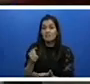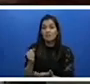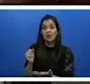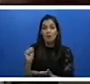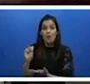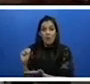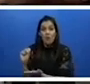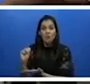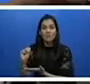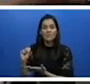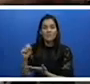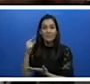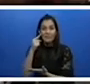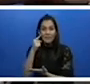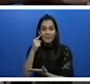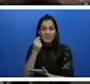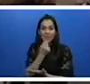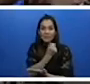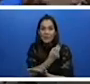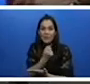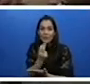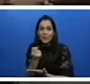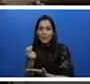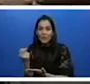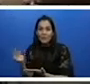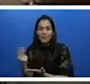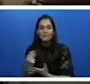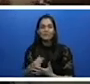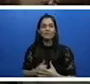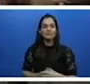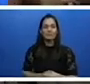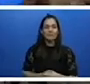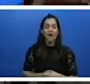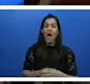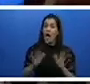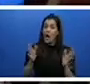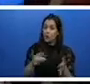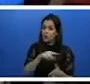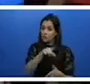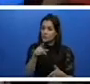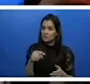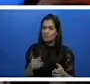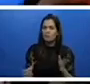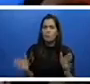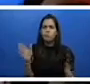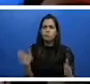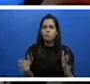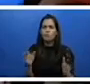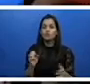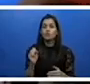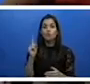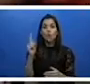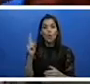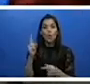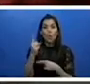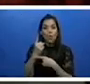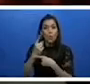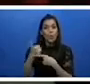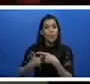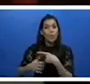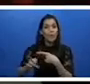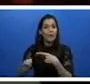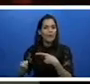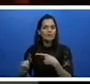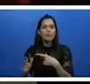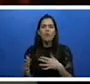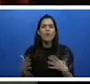8, até chegar no 1 inteiro. Marque a posição aproximada do 1 décimo. Olha, onde será que